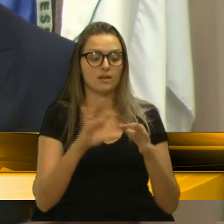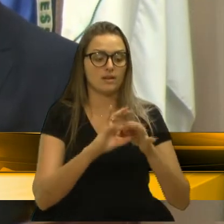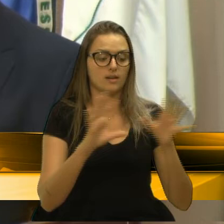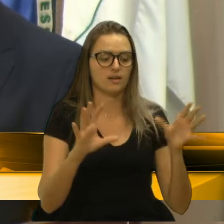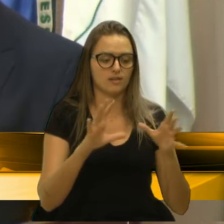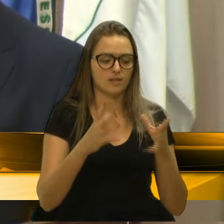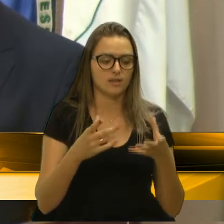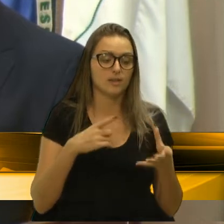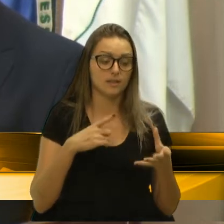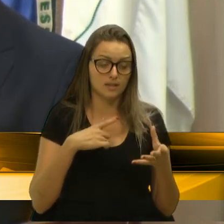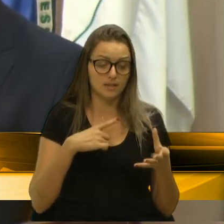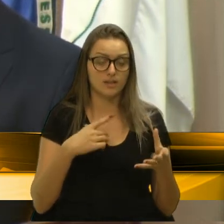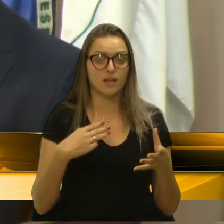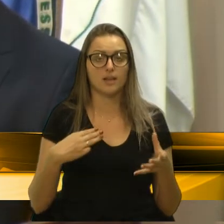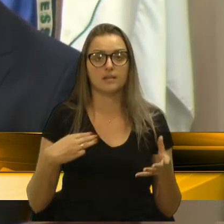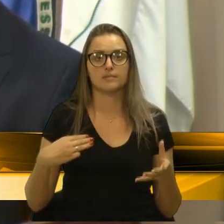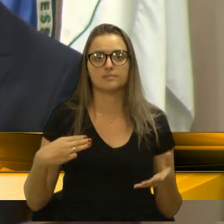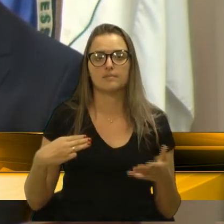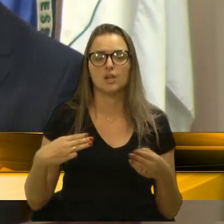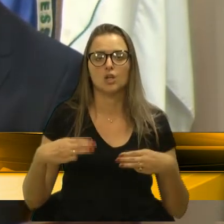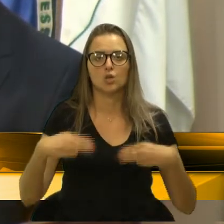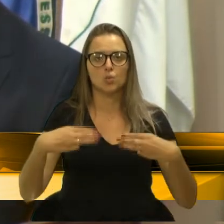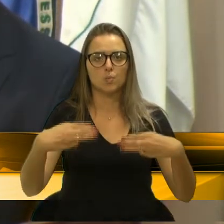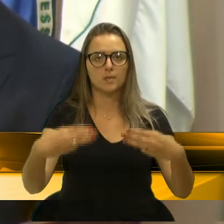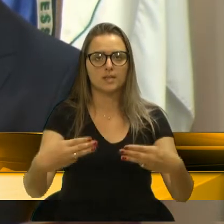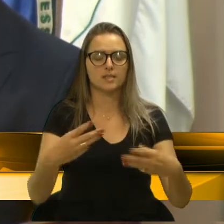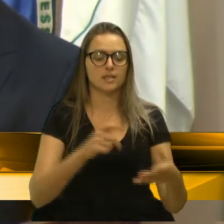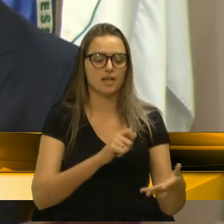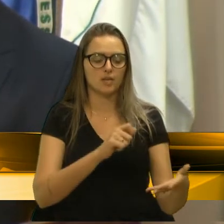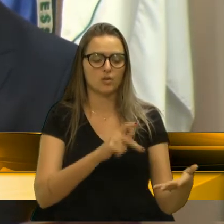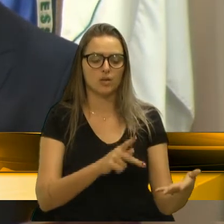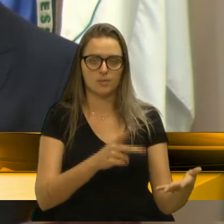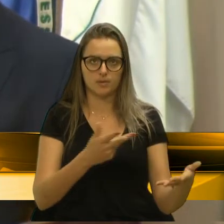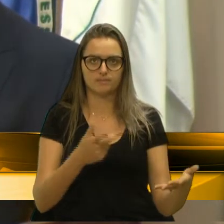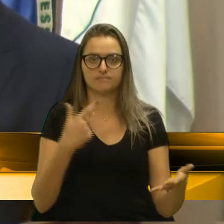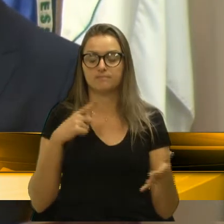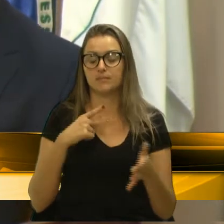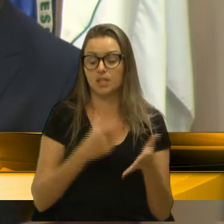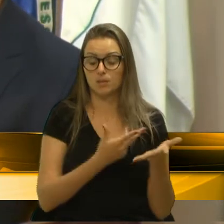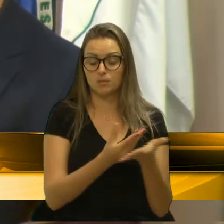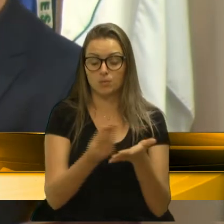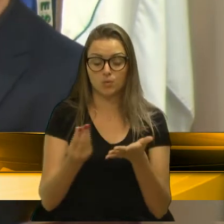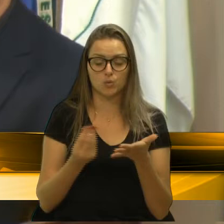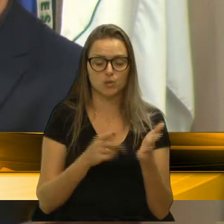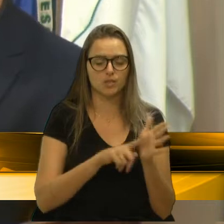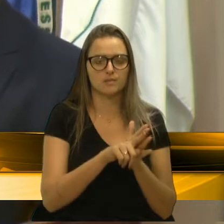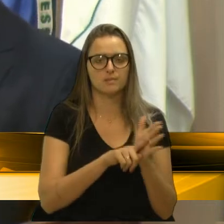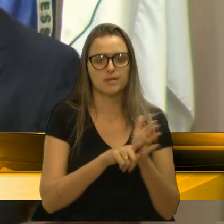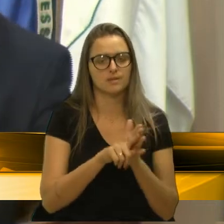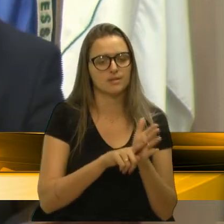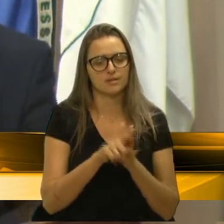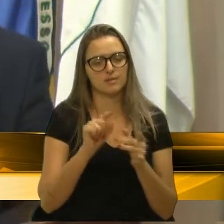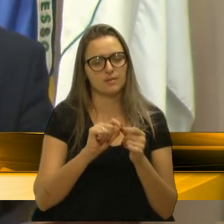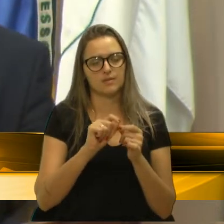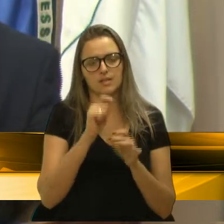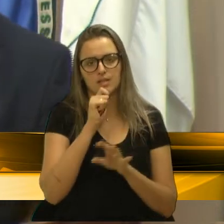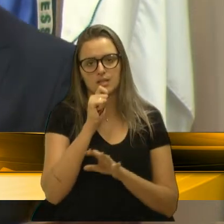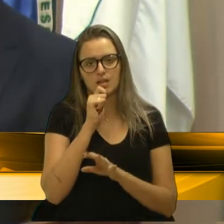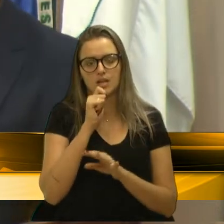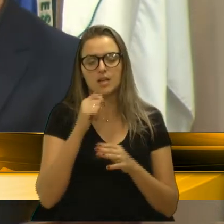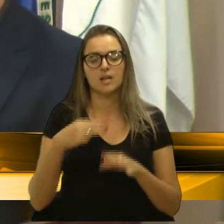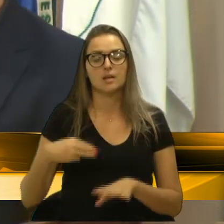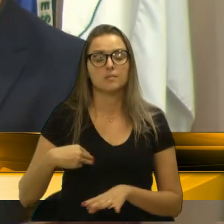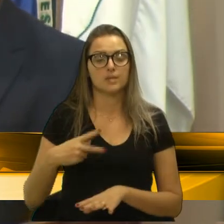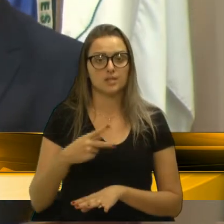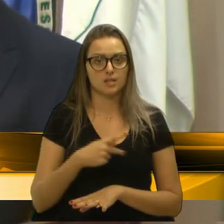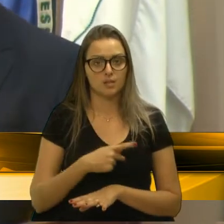Previdência. Então, tem uma série de coisas que precisam ser apuradas. E mais do que isso, vereadora Paula, o Ministério Público, a